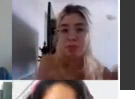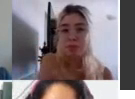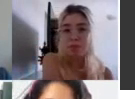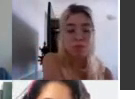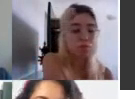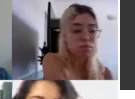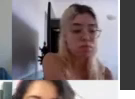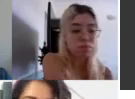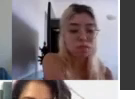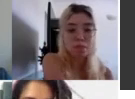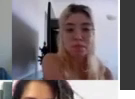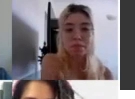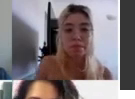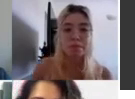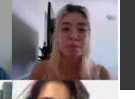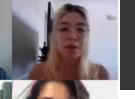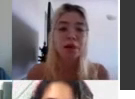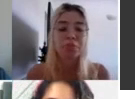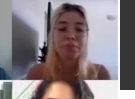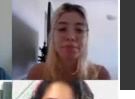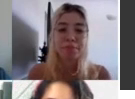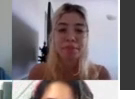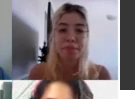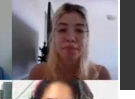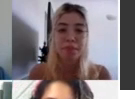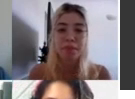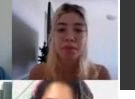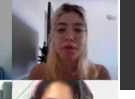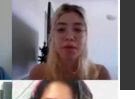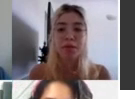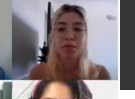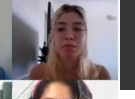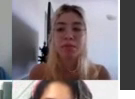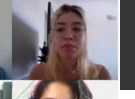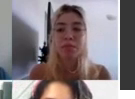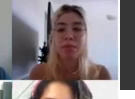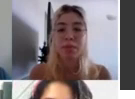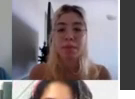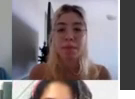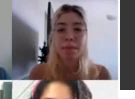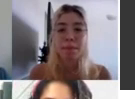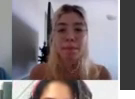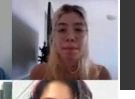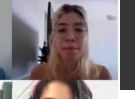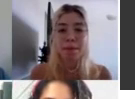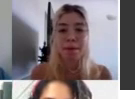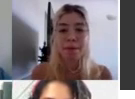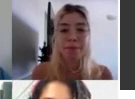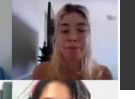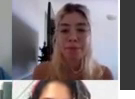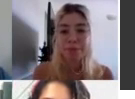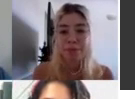também pandêmico, a gente tem tido momentos de acolhimento, empatia, que se mostram essenciais